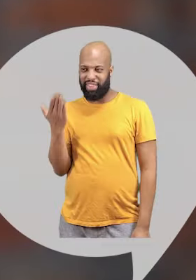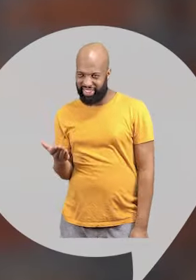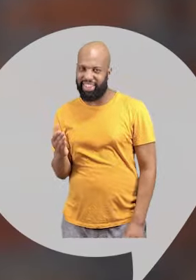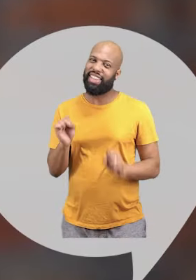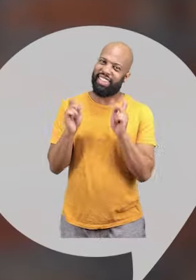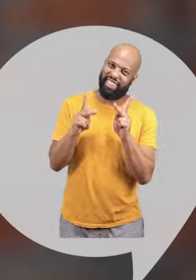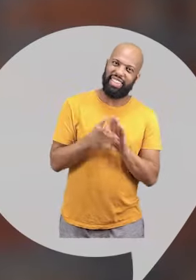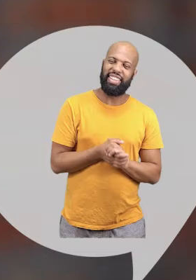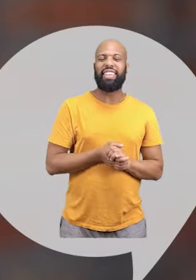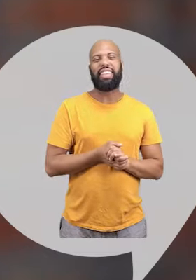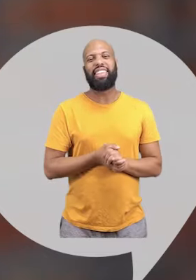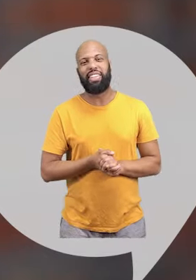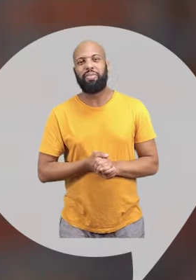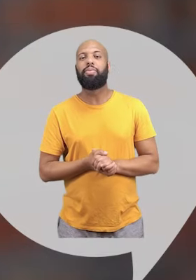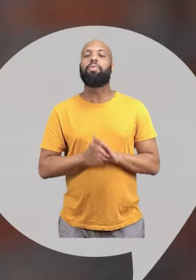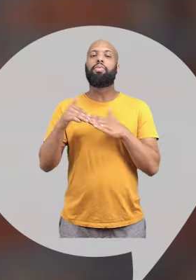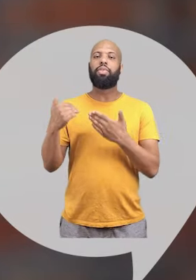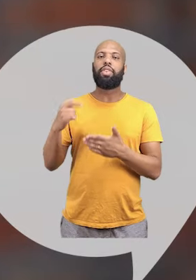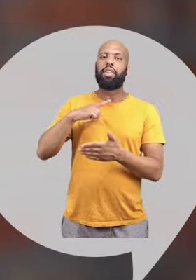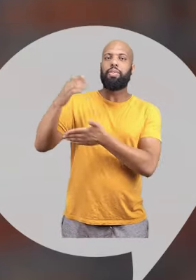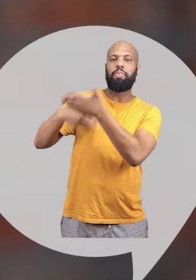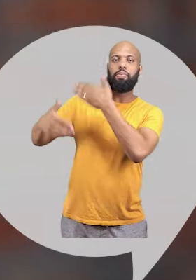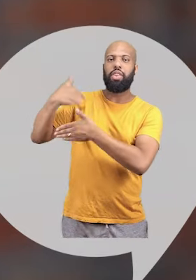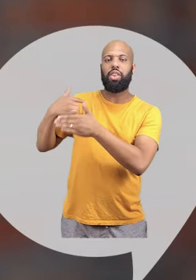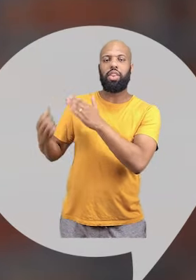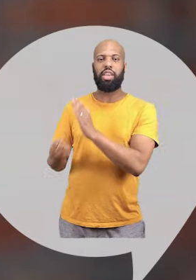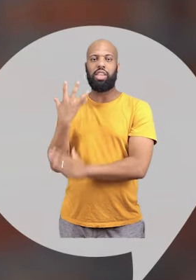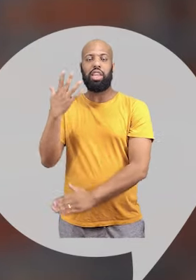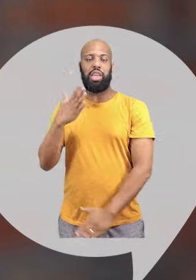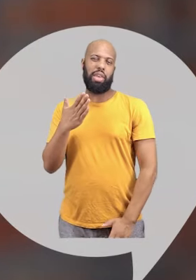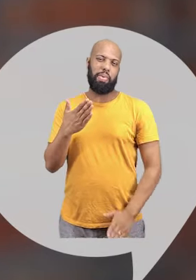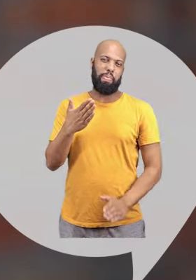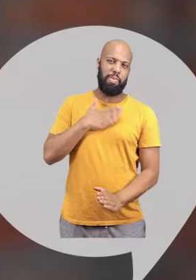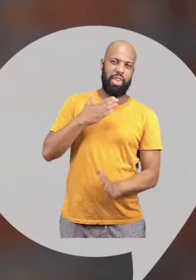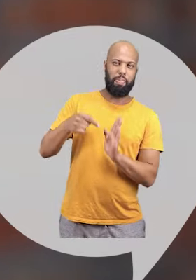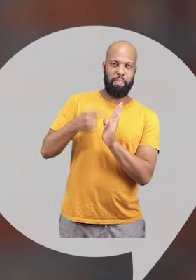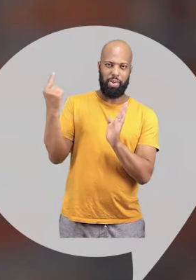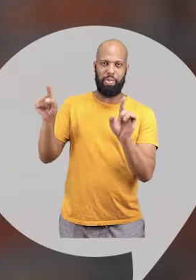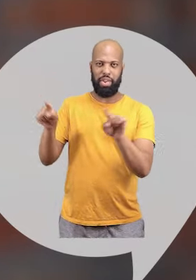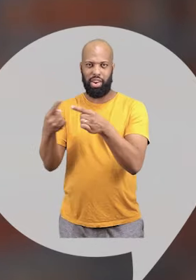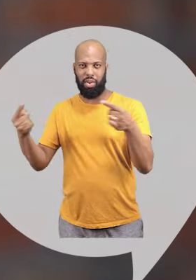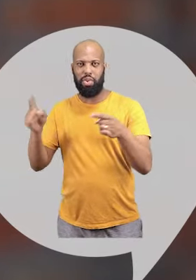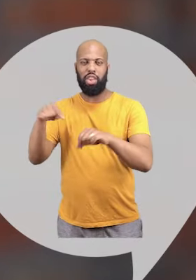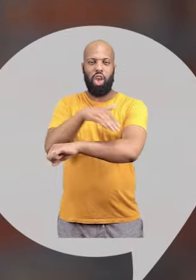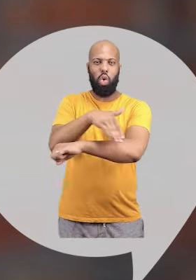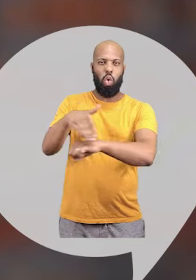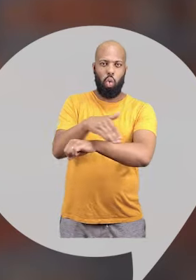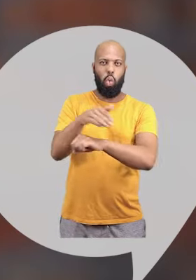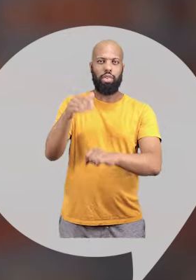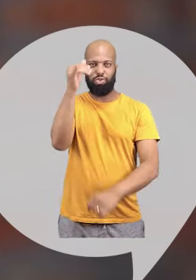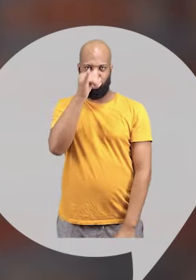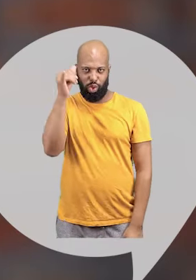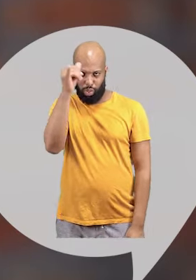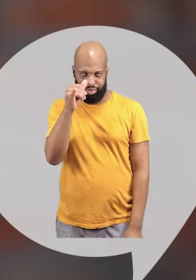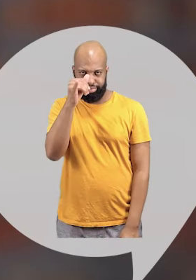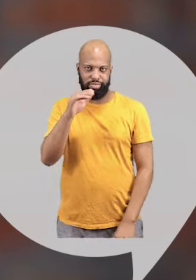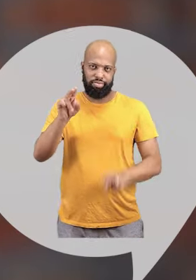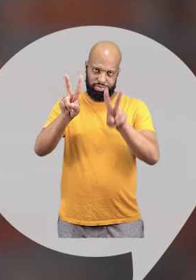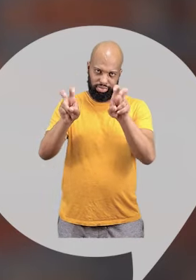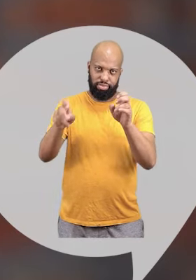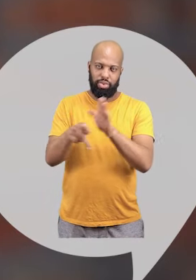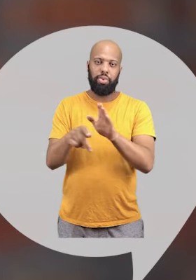entendeu eu eu compus a minha primeira música que eu lancei se chama rua dos bobos e